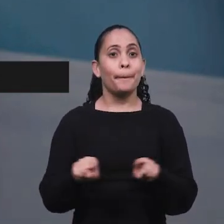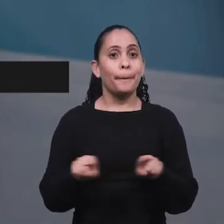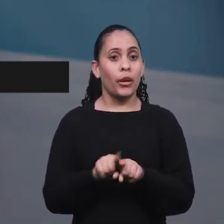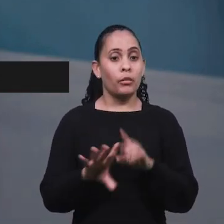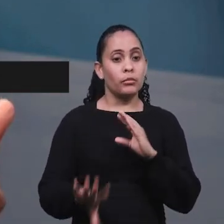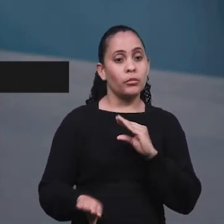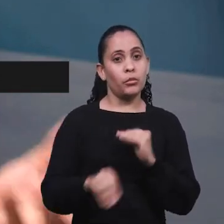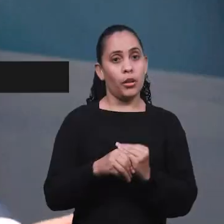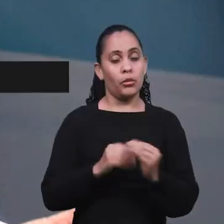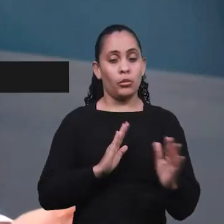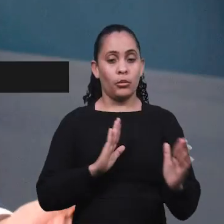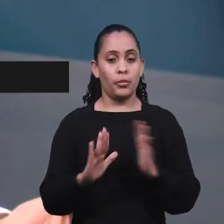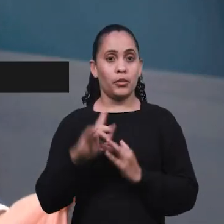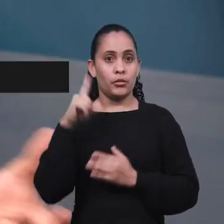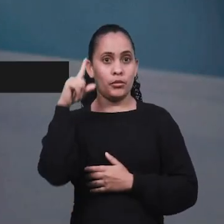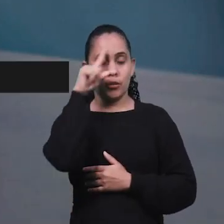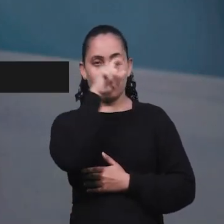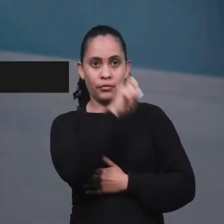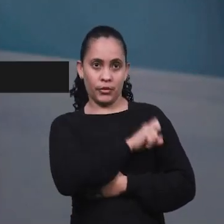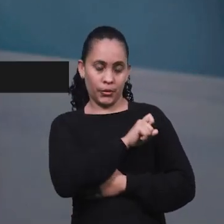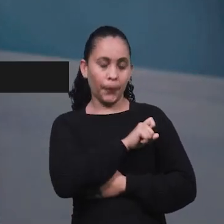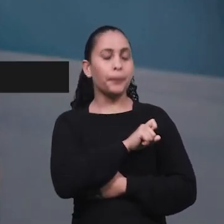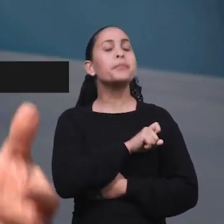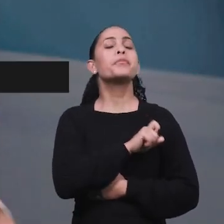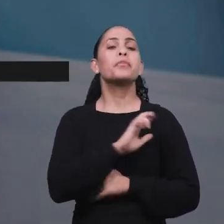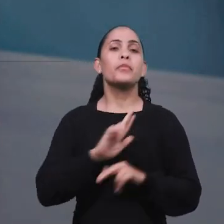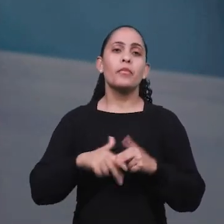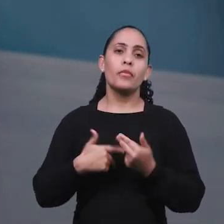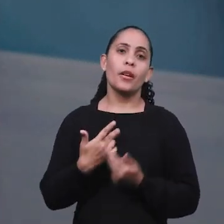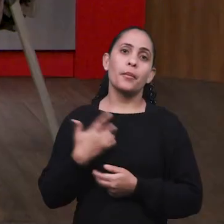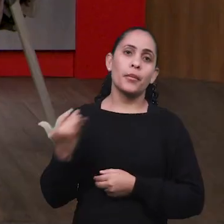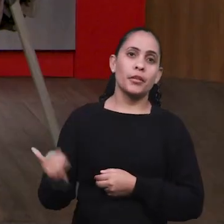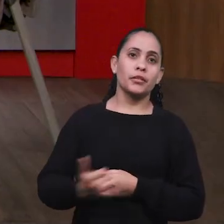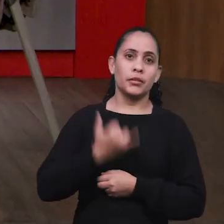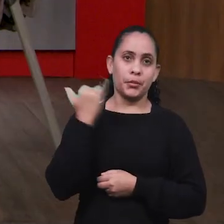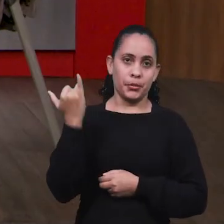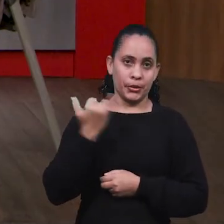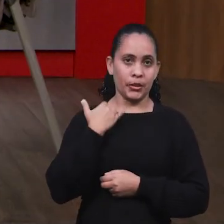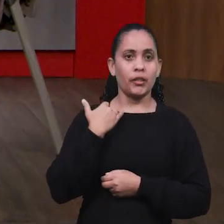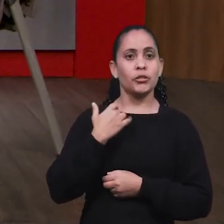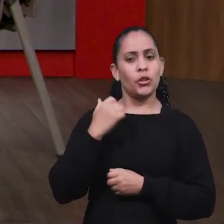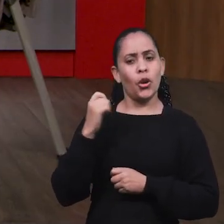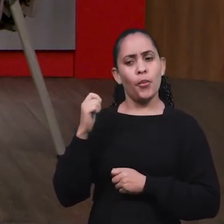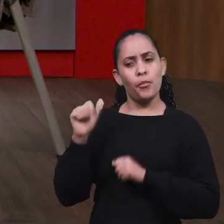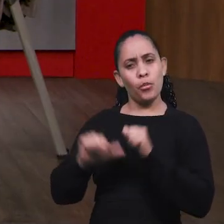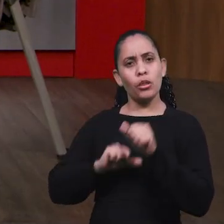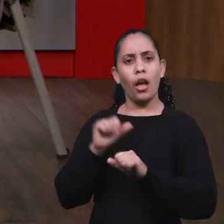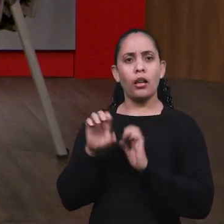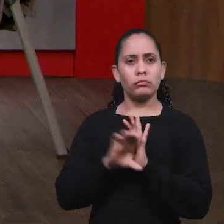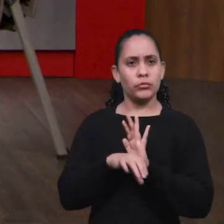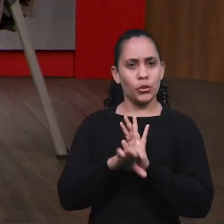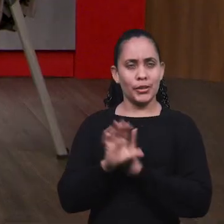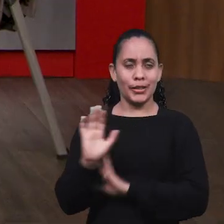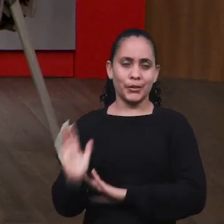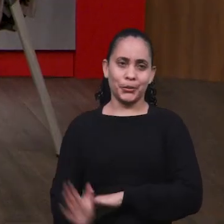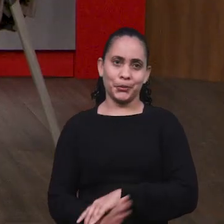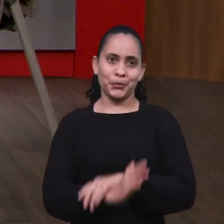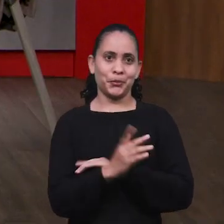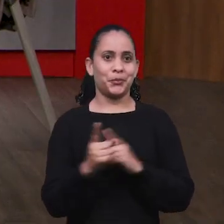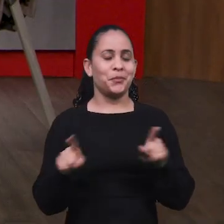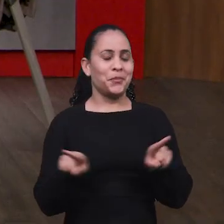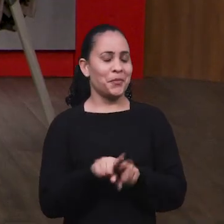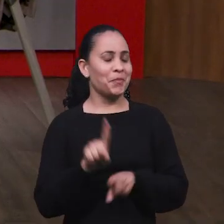recompor a renda no período de dificuldade. Então é muito importante a gente difundir esse conceito. Isso